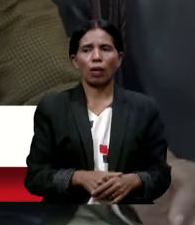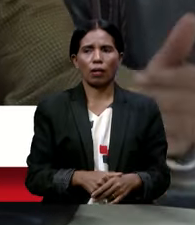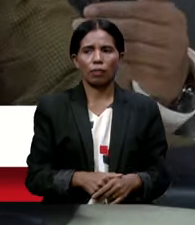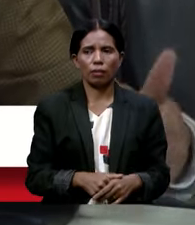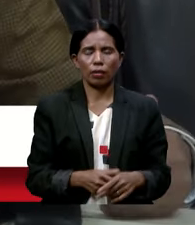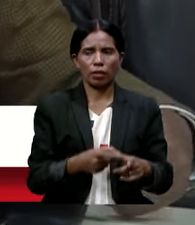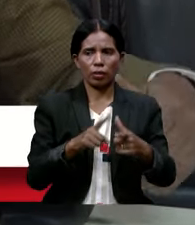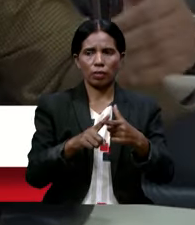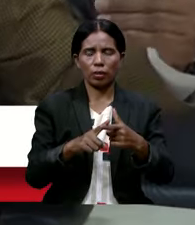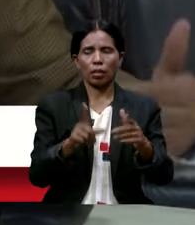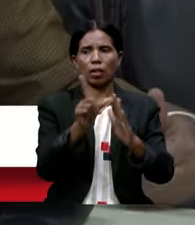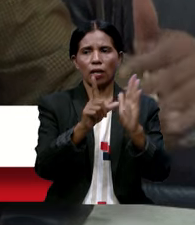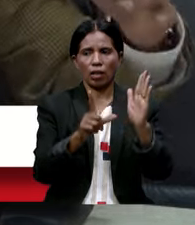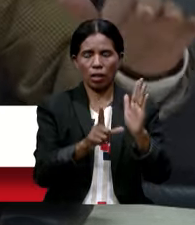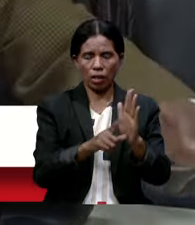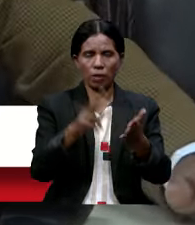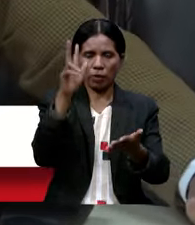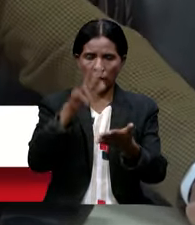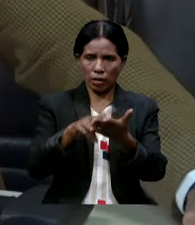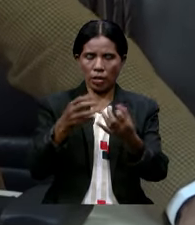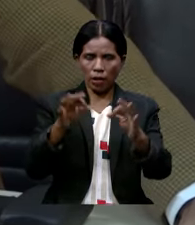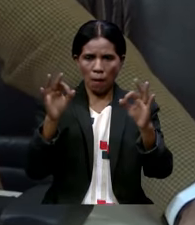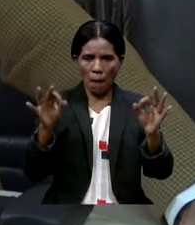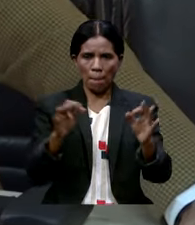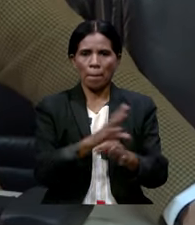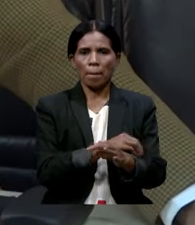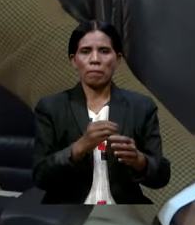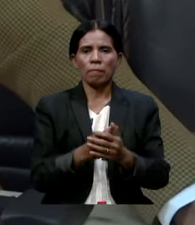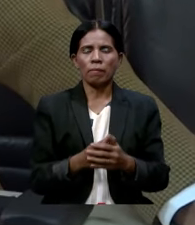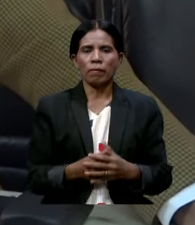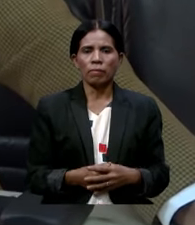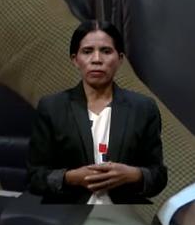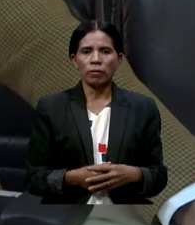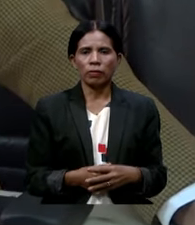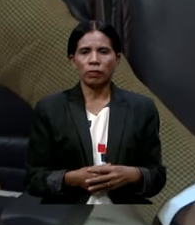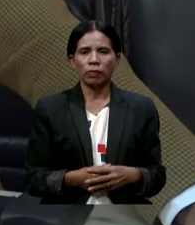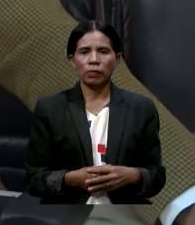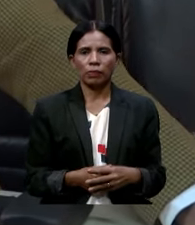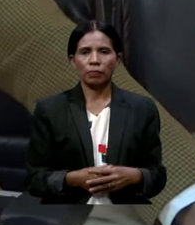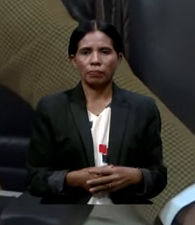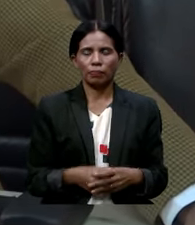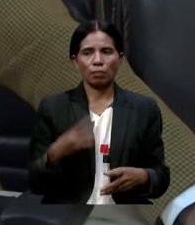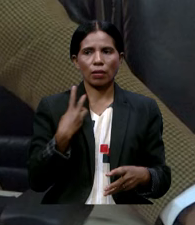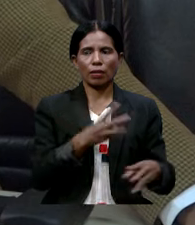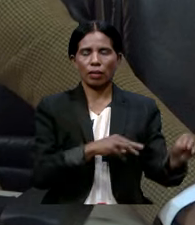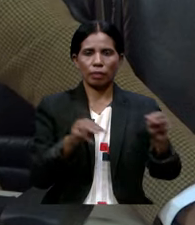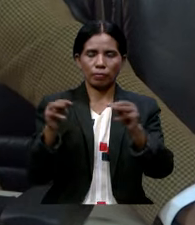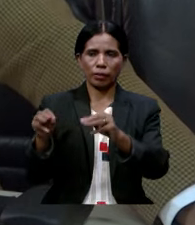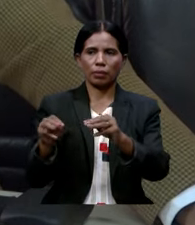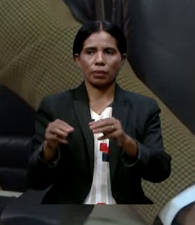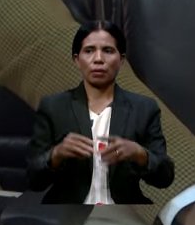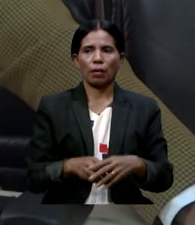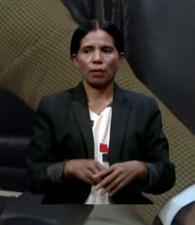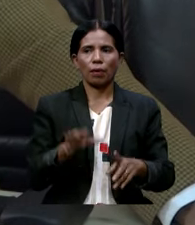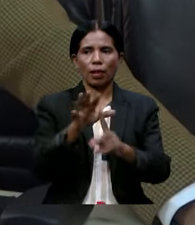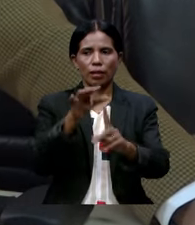depois da lei alterada, a lei promulgação, a lei alterada. E está avançando a